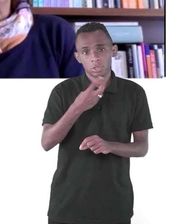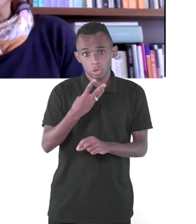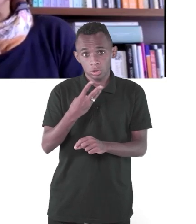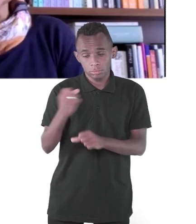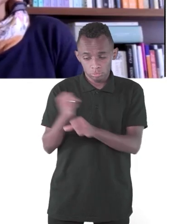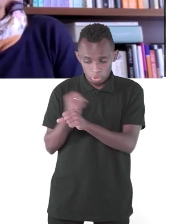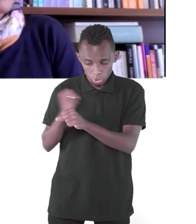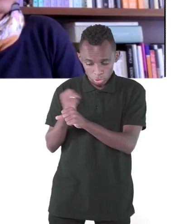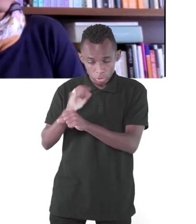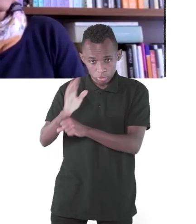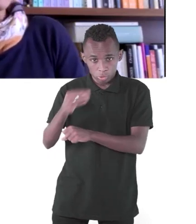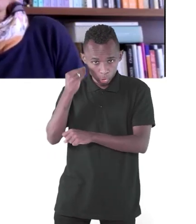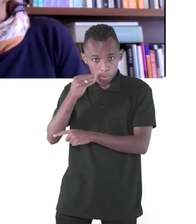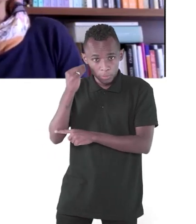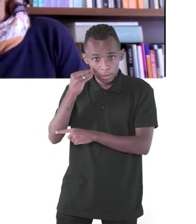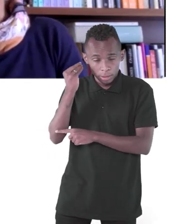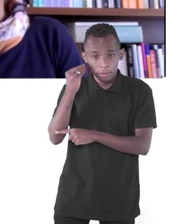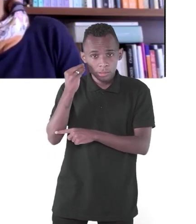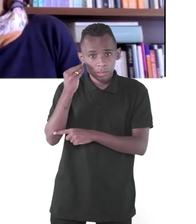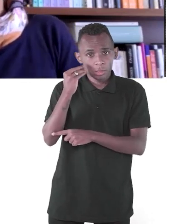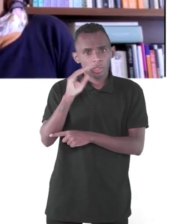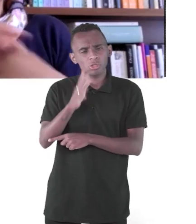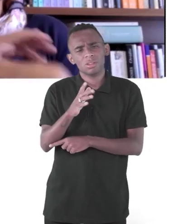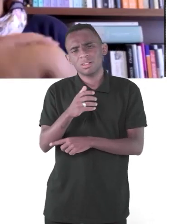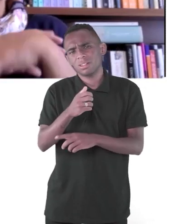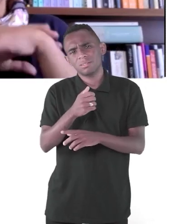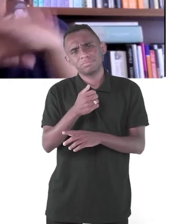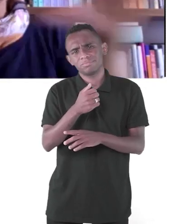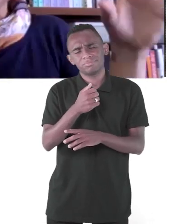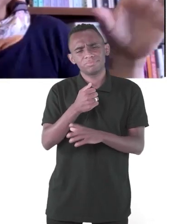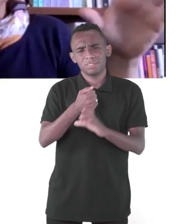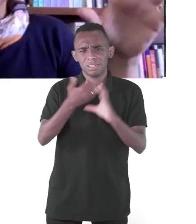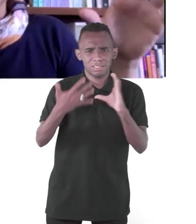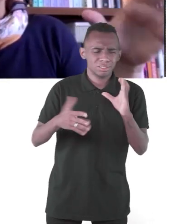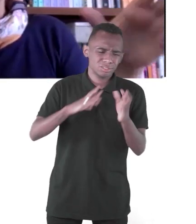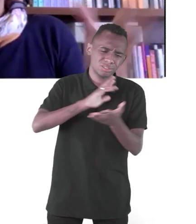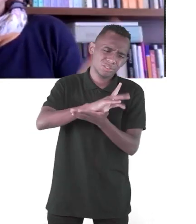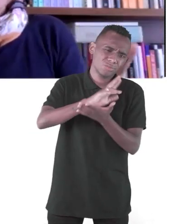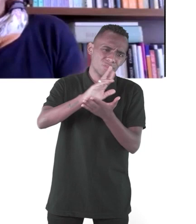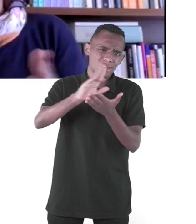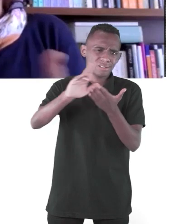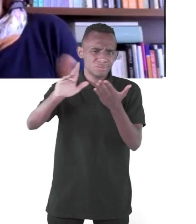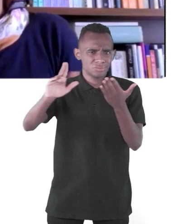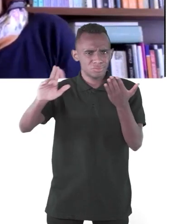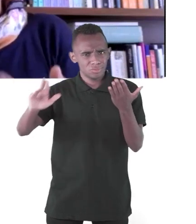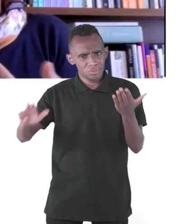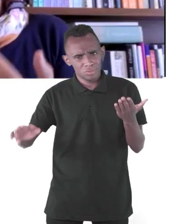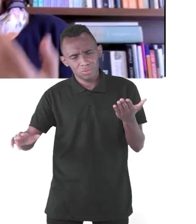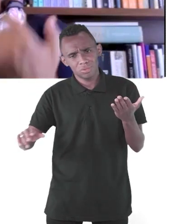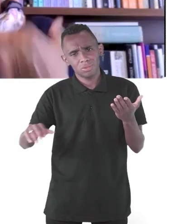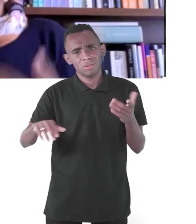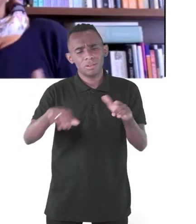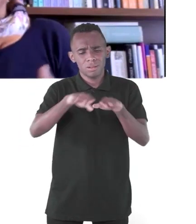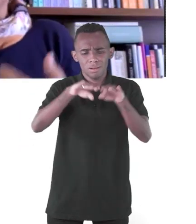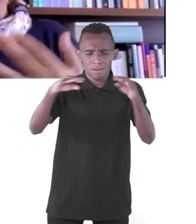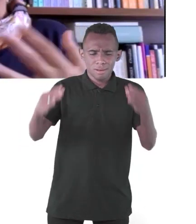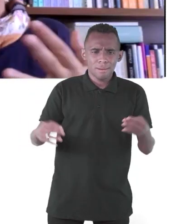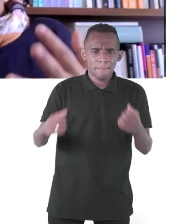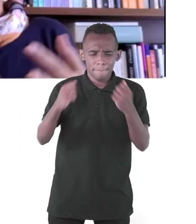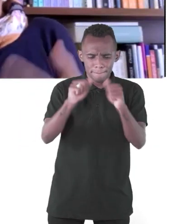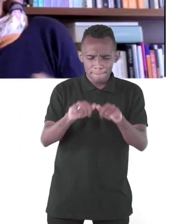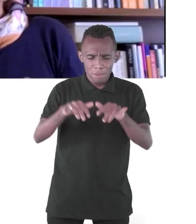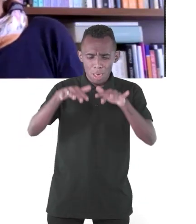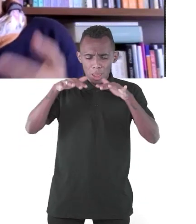em 23 anos, que é o que nós temos hoje, já teve os formatos mais diversos. Contei aqui, né? De